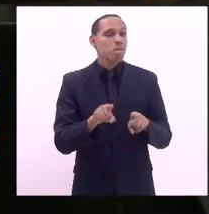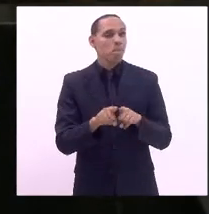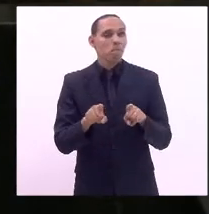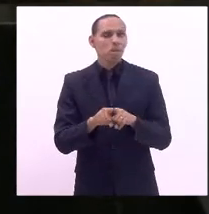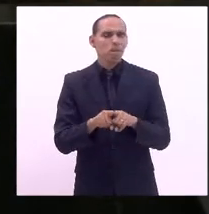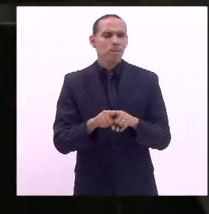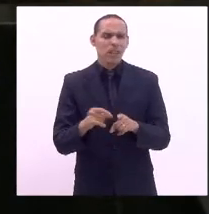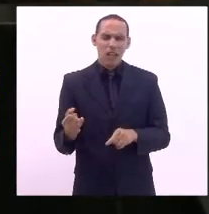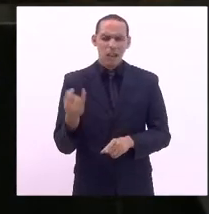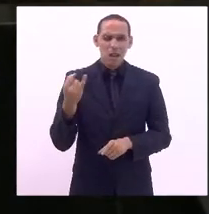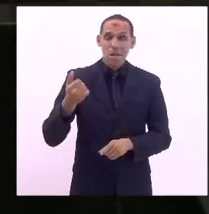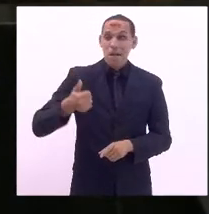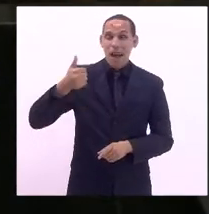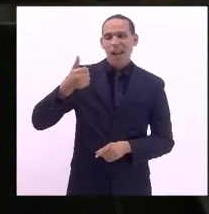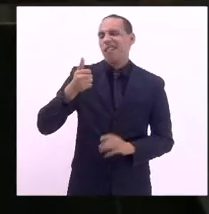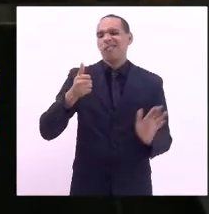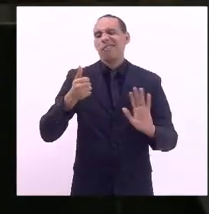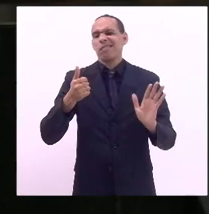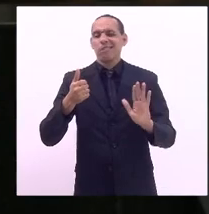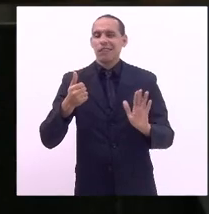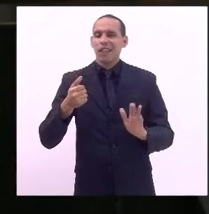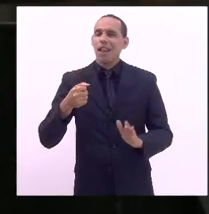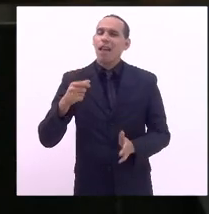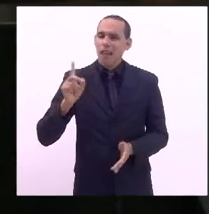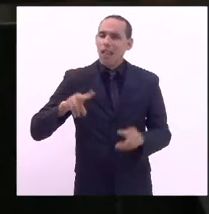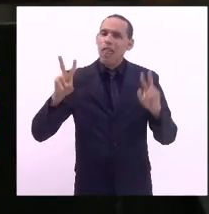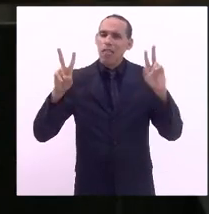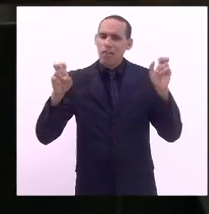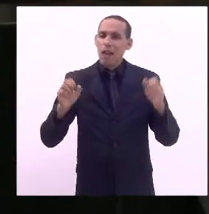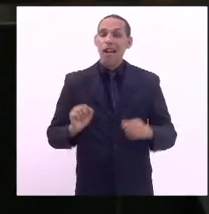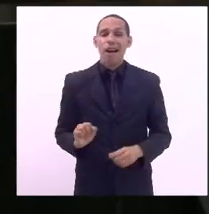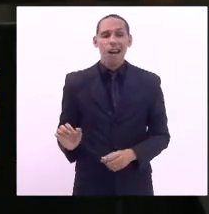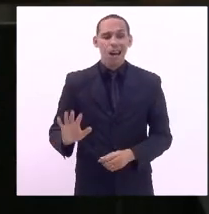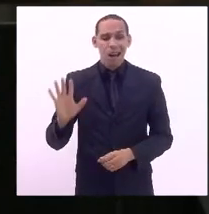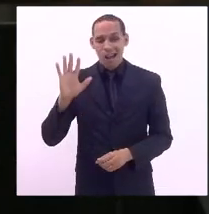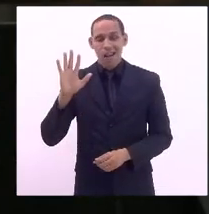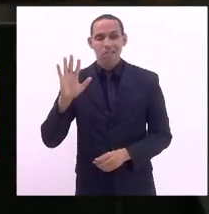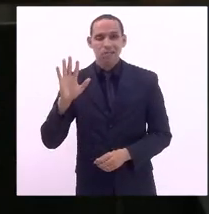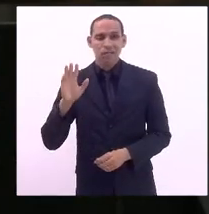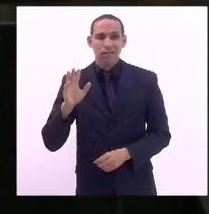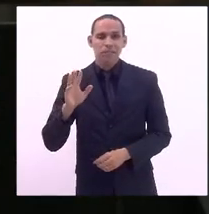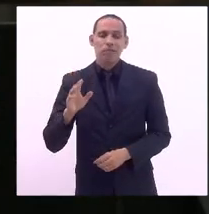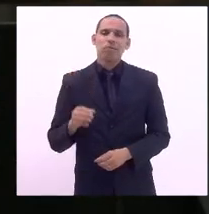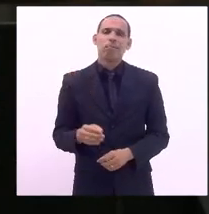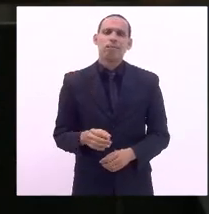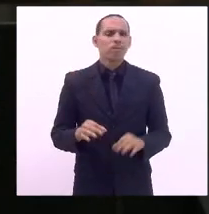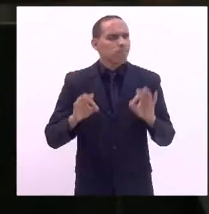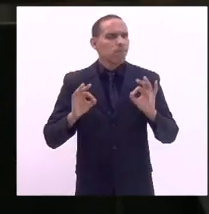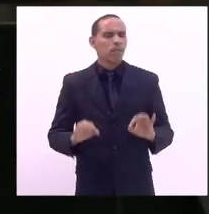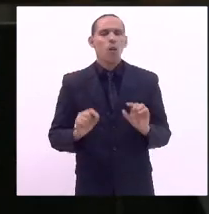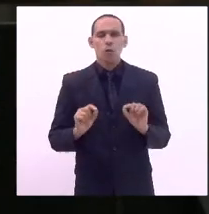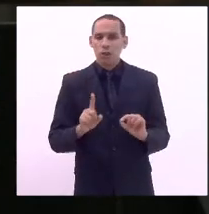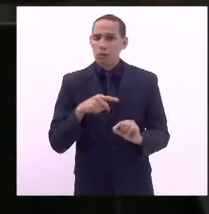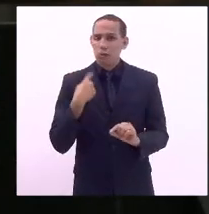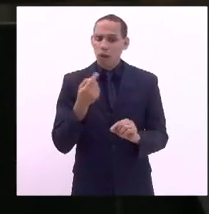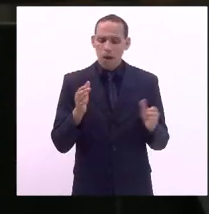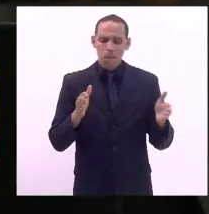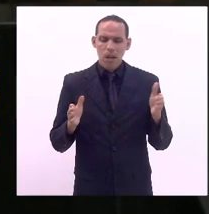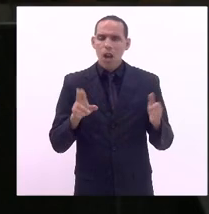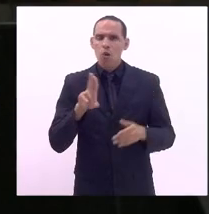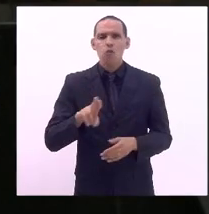menor relevância, dizer que, sem dúvida nenhuma, é um tema muito caro para nós e que, sem dúvida nenhuma, usaremos sempre o nosso